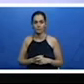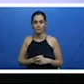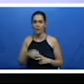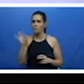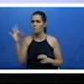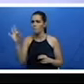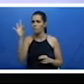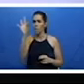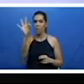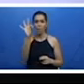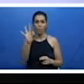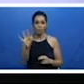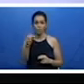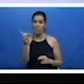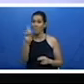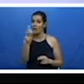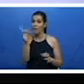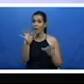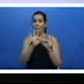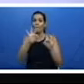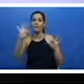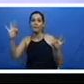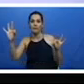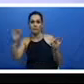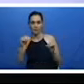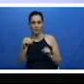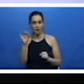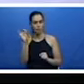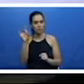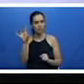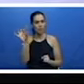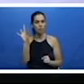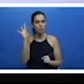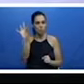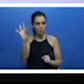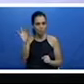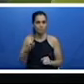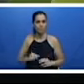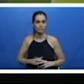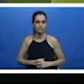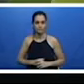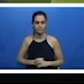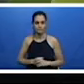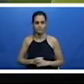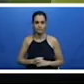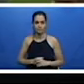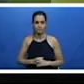circunferência. A origem está no círculo, é diferente.